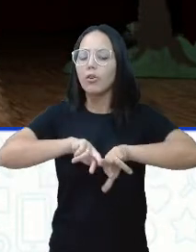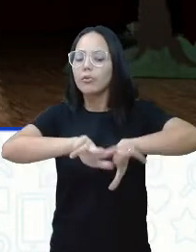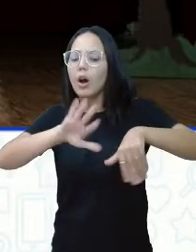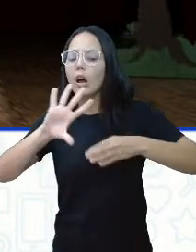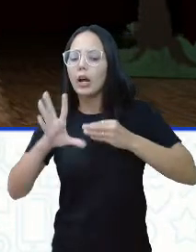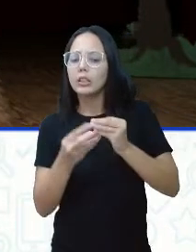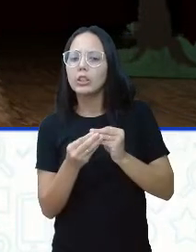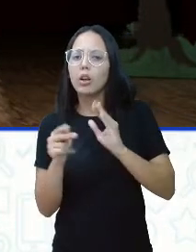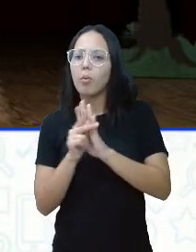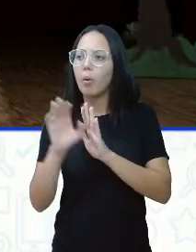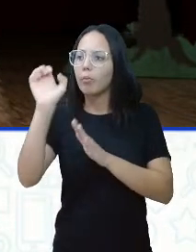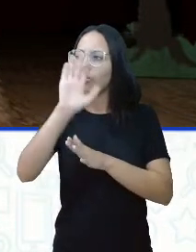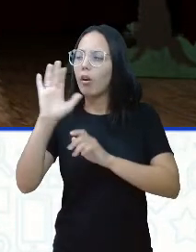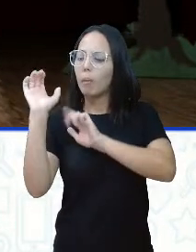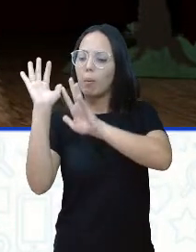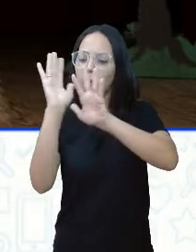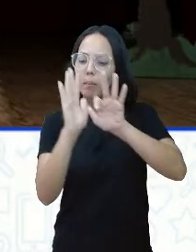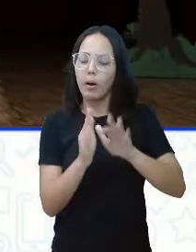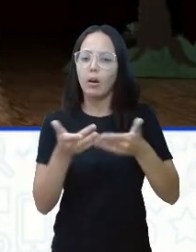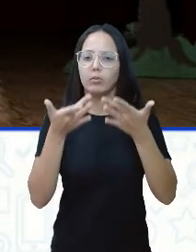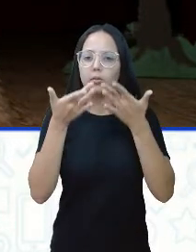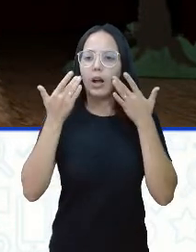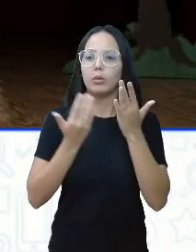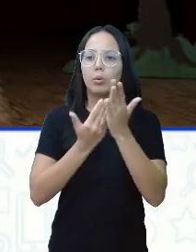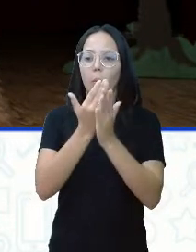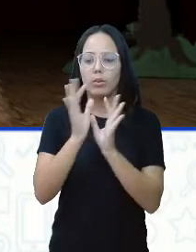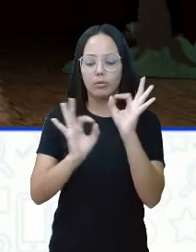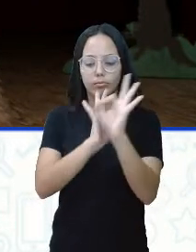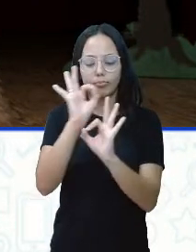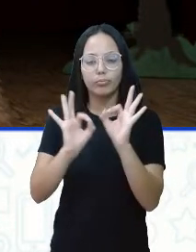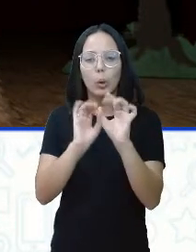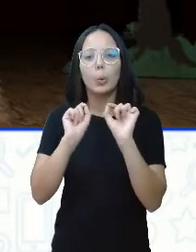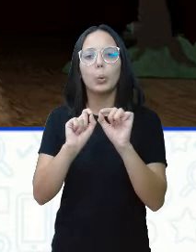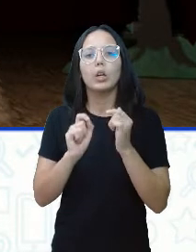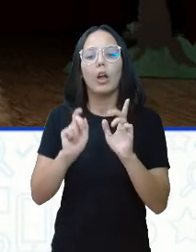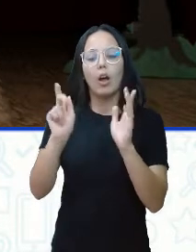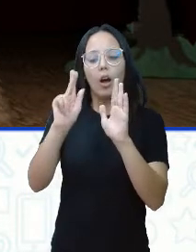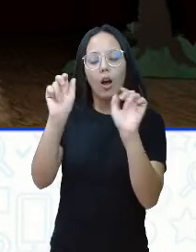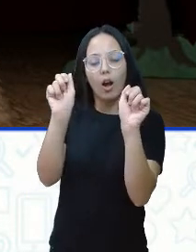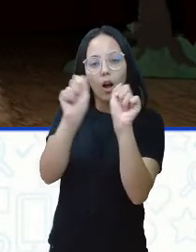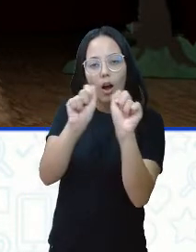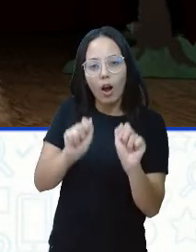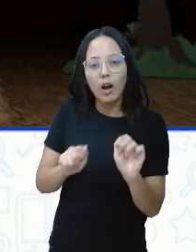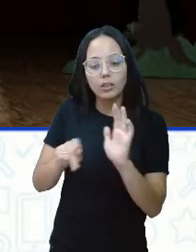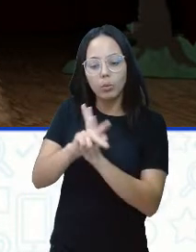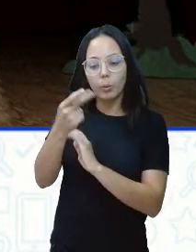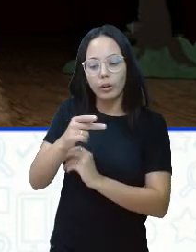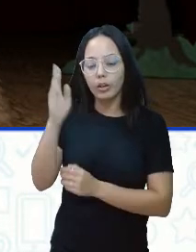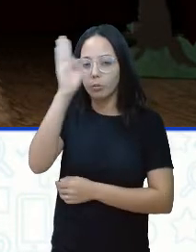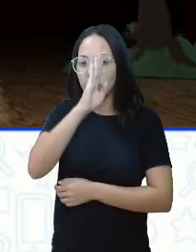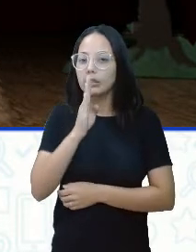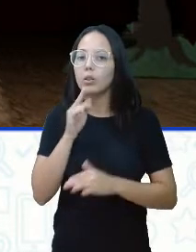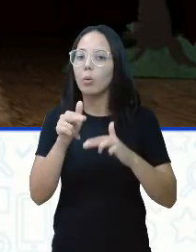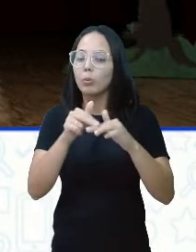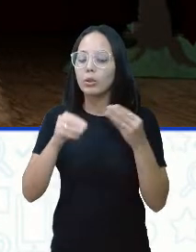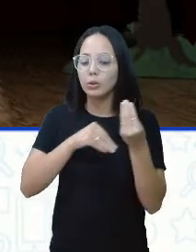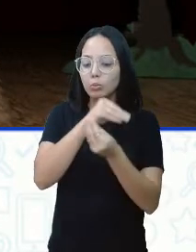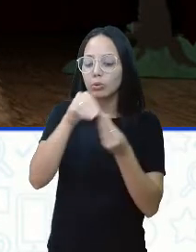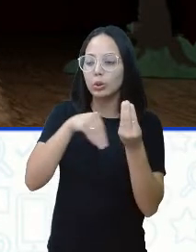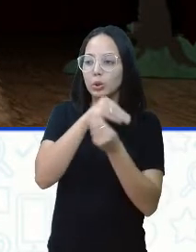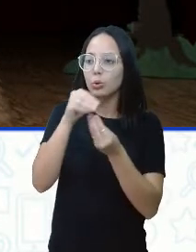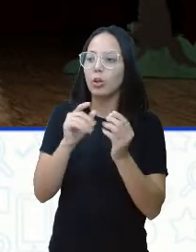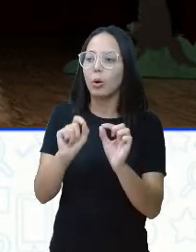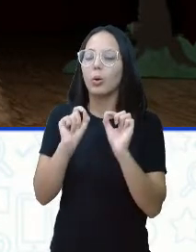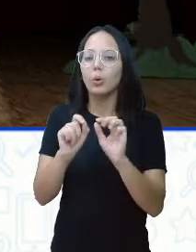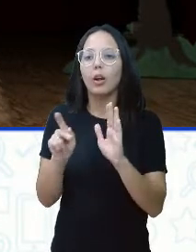artistas foram trazidos da Europa e o teatro começa a se configurar como uma arte de entretenimento em terras brasileiras. Então, ele se mistura aí